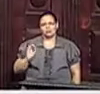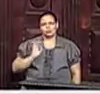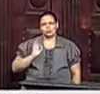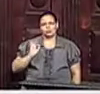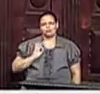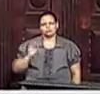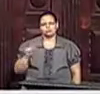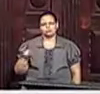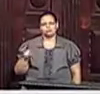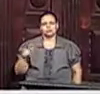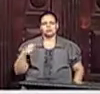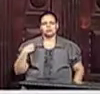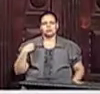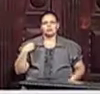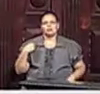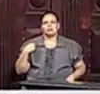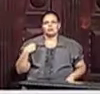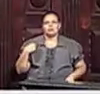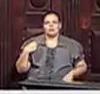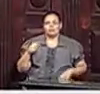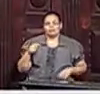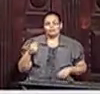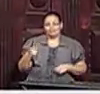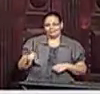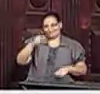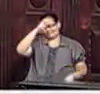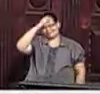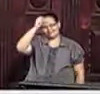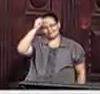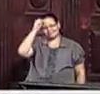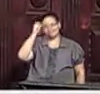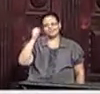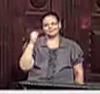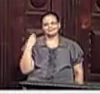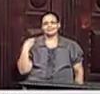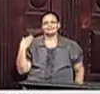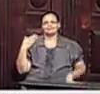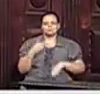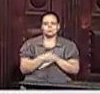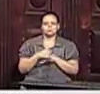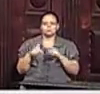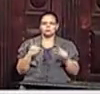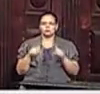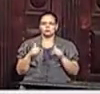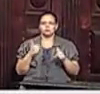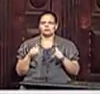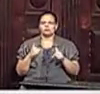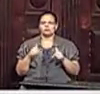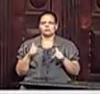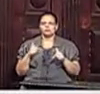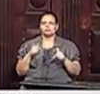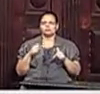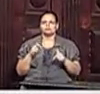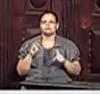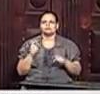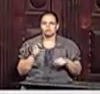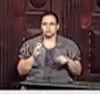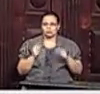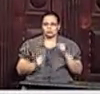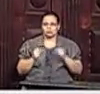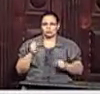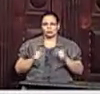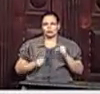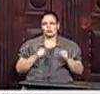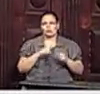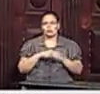são contratados através do PROEX pela Prefeitura para realizar esse serviço de apreensão e reboque dos